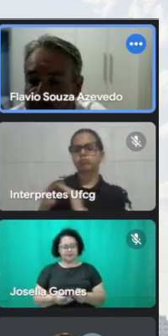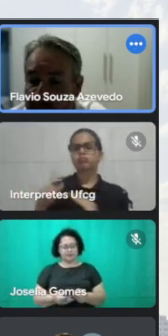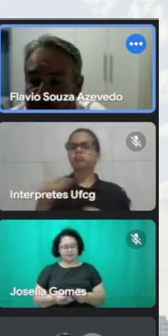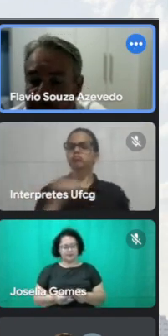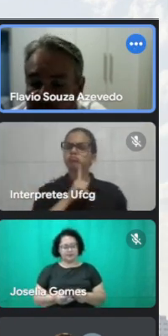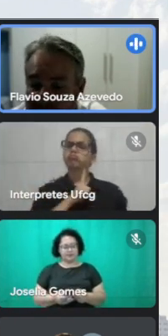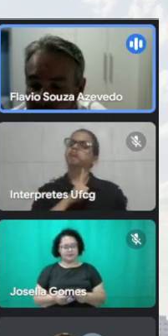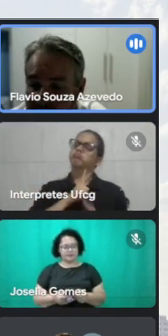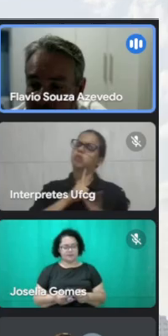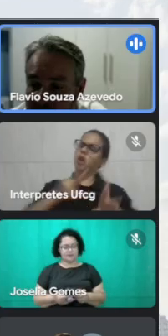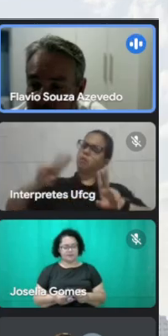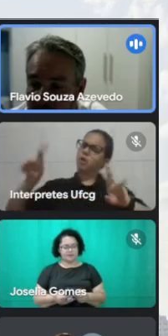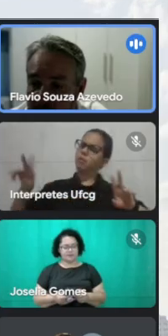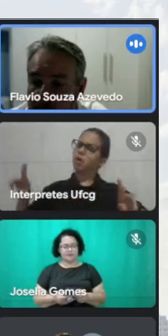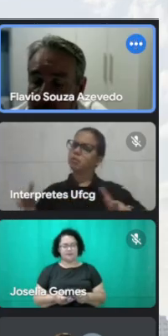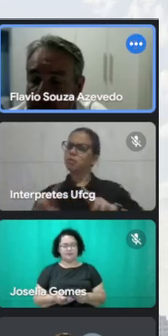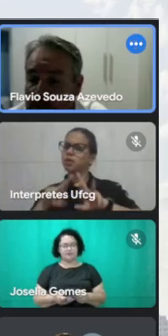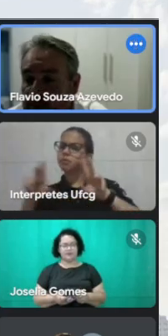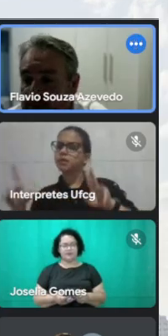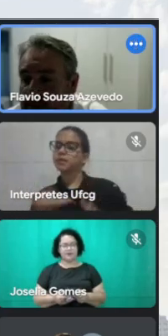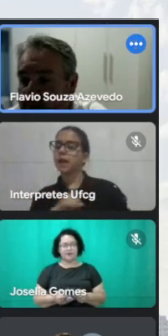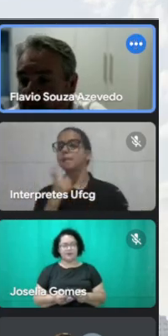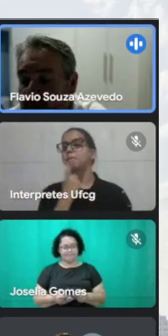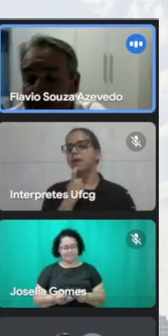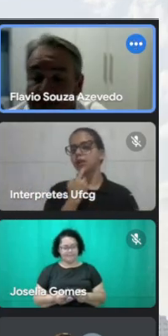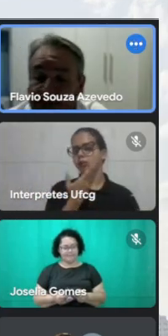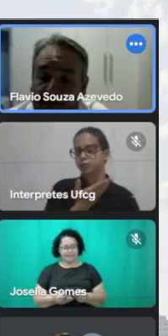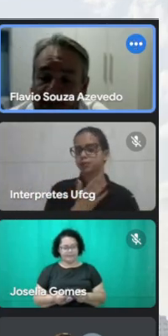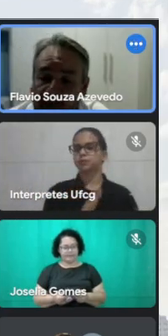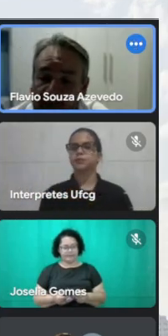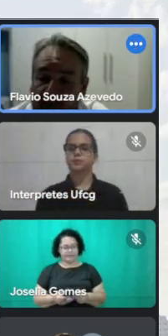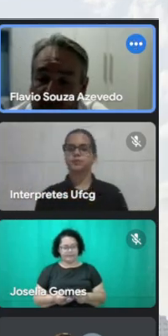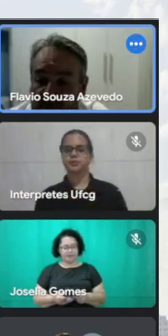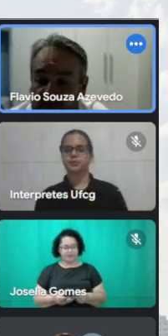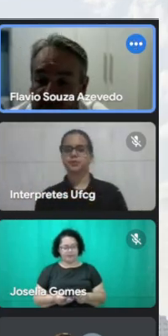ocupação dessa área, dessa lagoa. E,